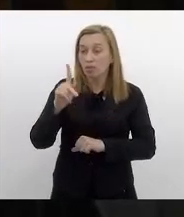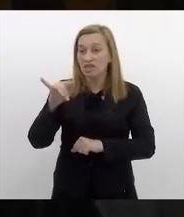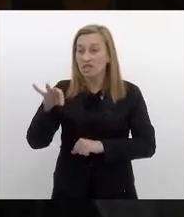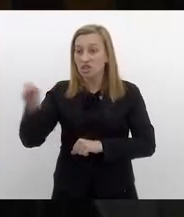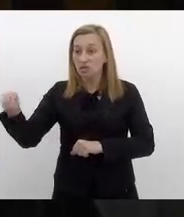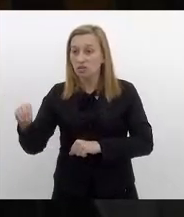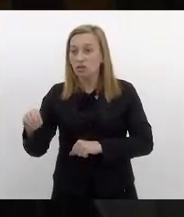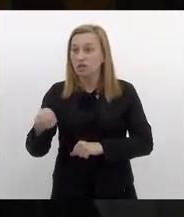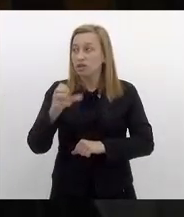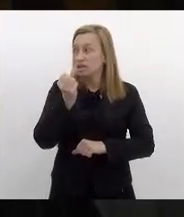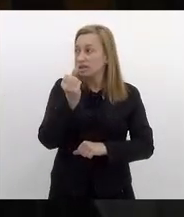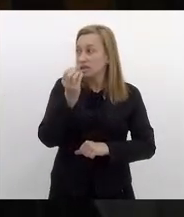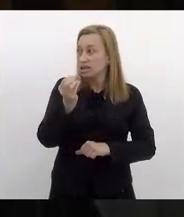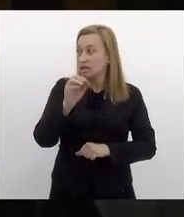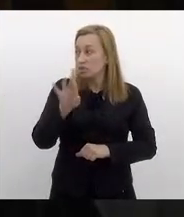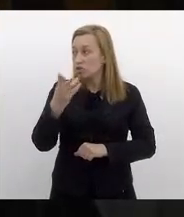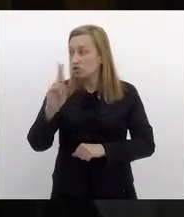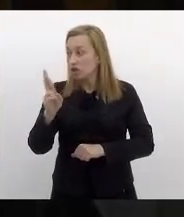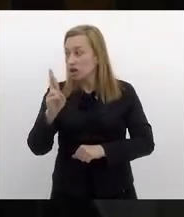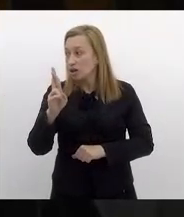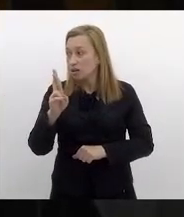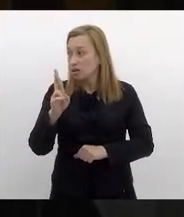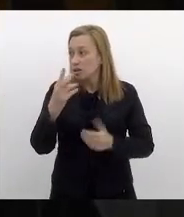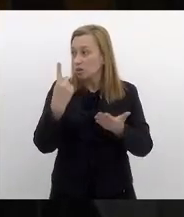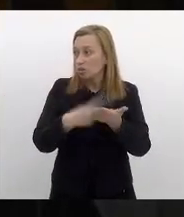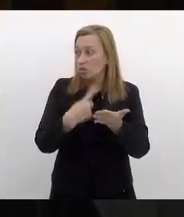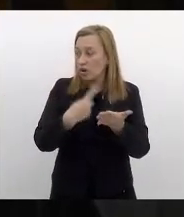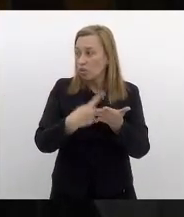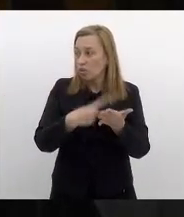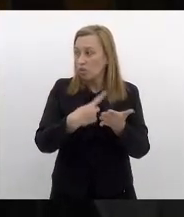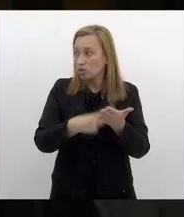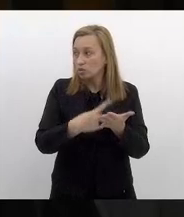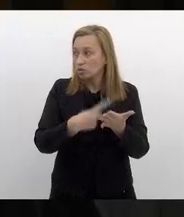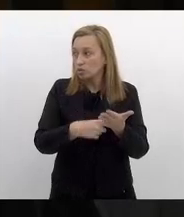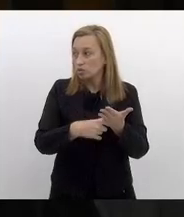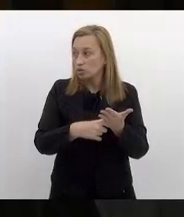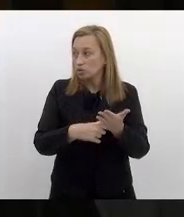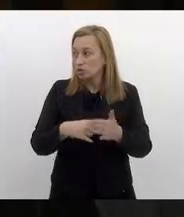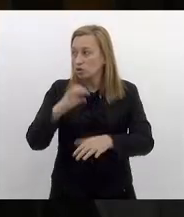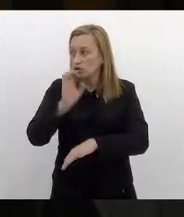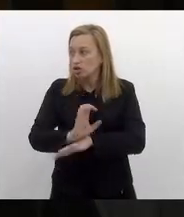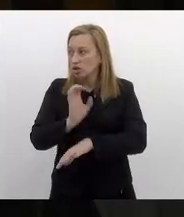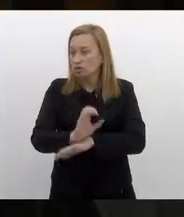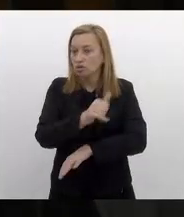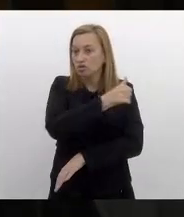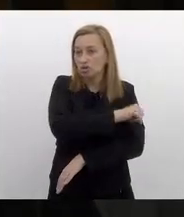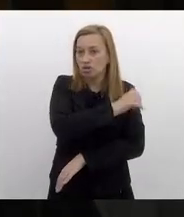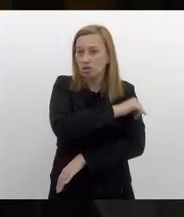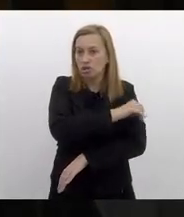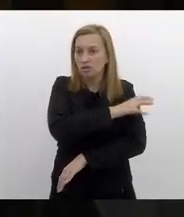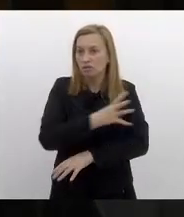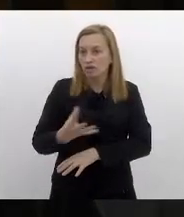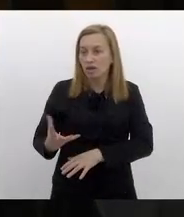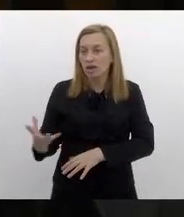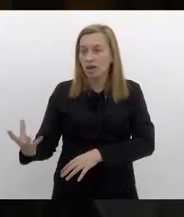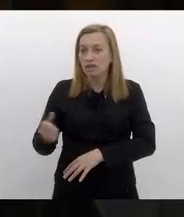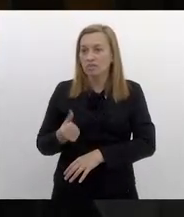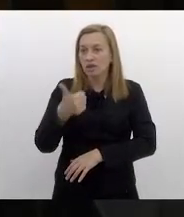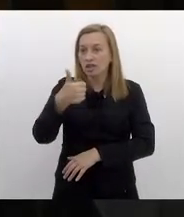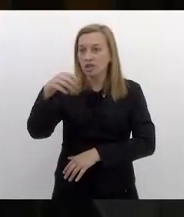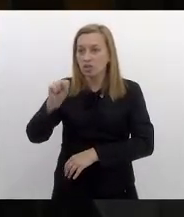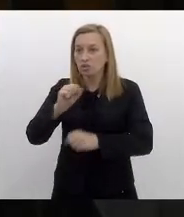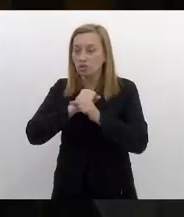de 60 bilhões de reais por um acordo pelo qual o Estado do Rio de Janeiro vai receber